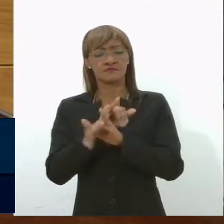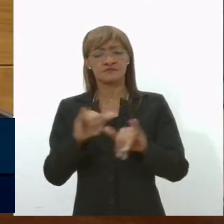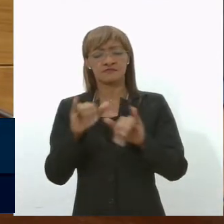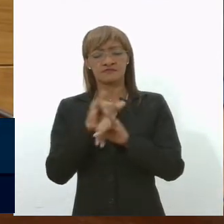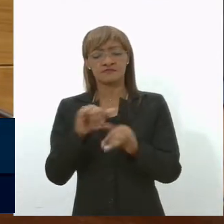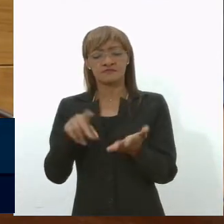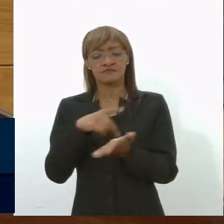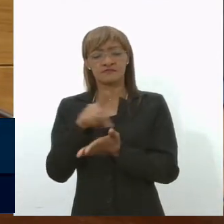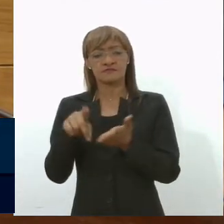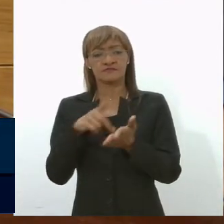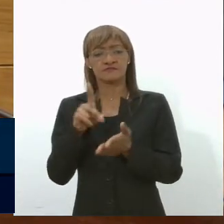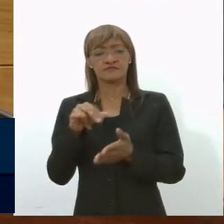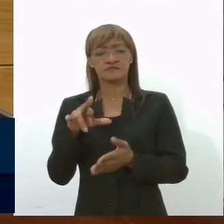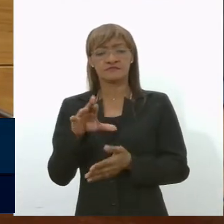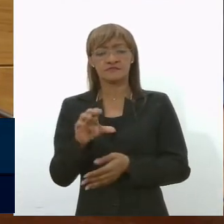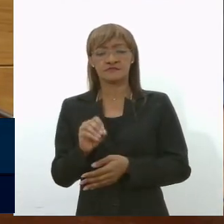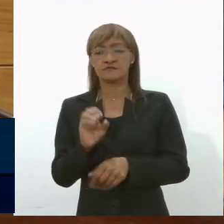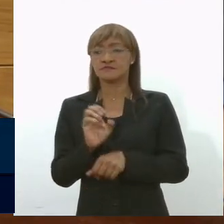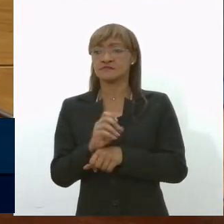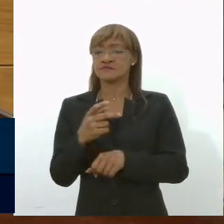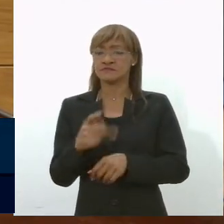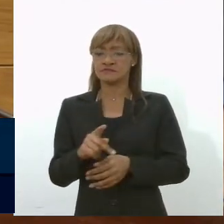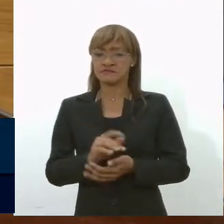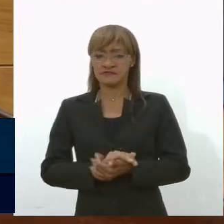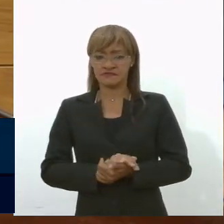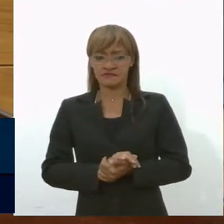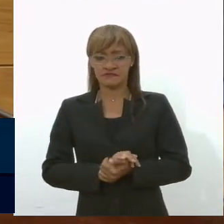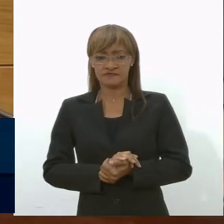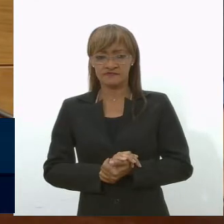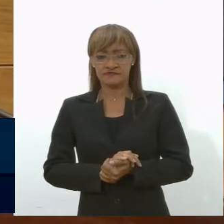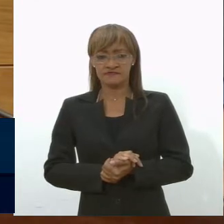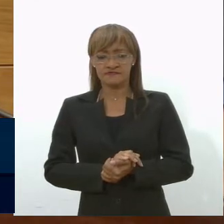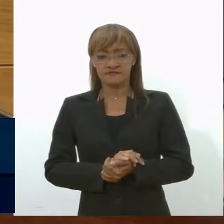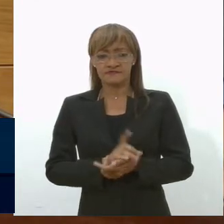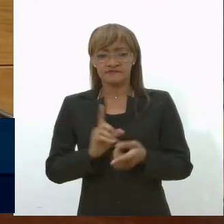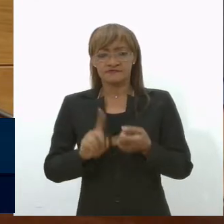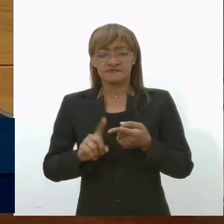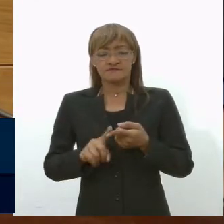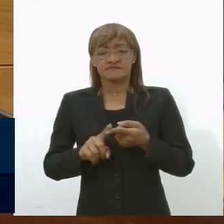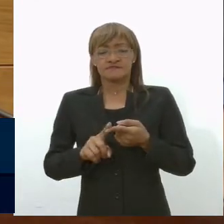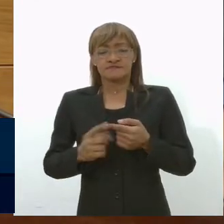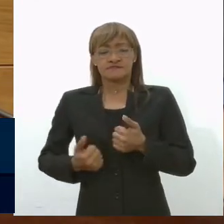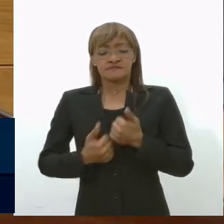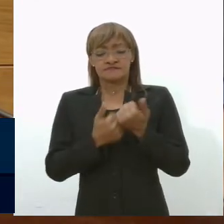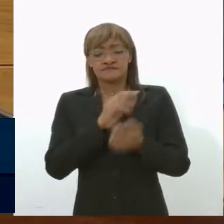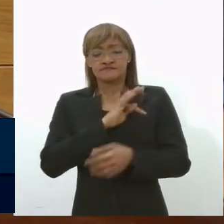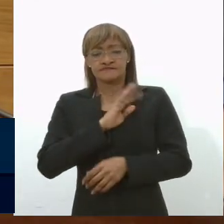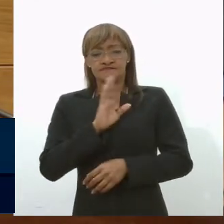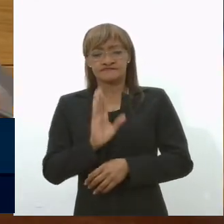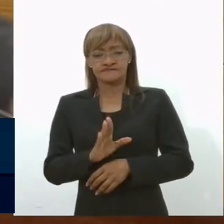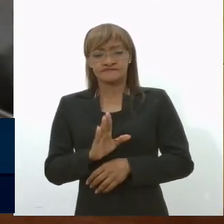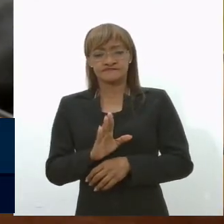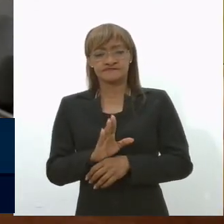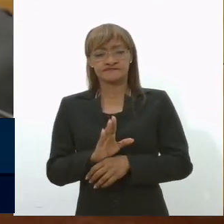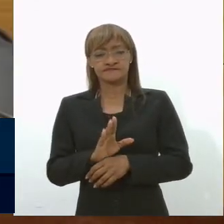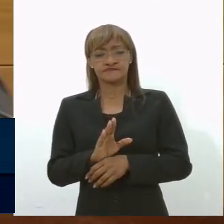do Estado, dos termos de cooperação técnica formalizadas pela